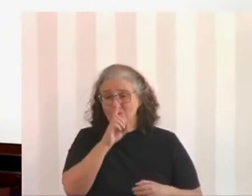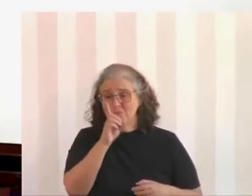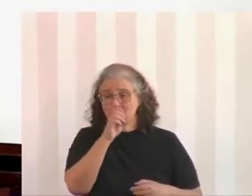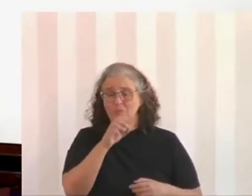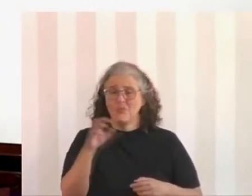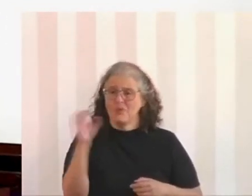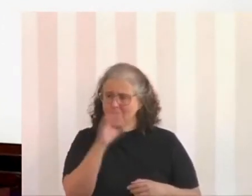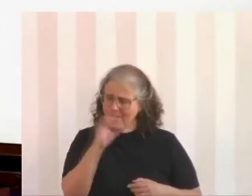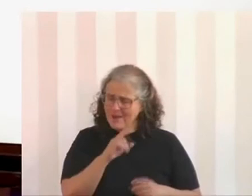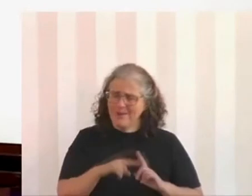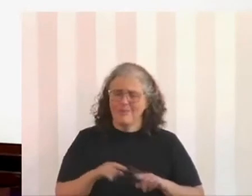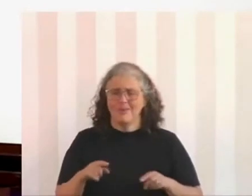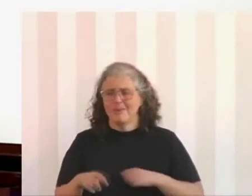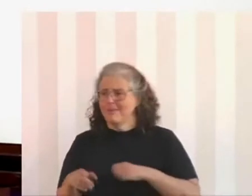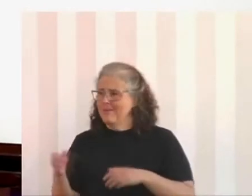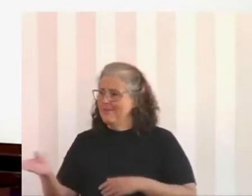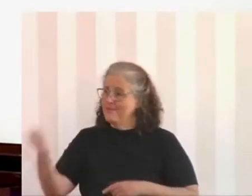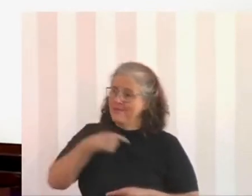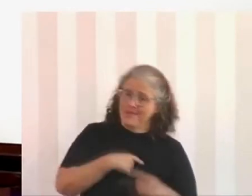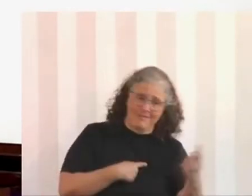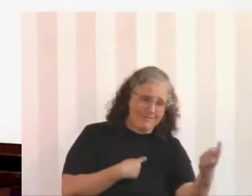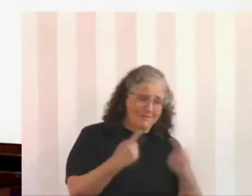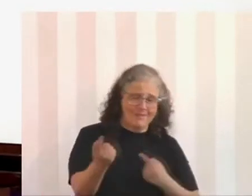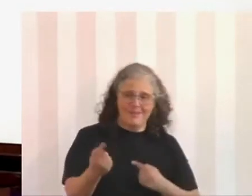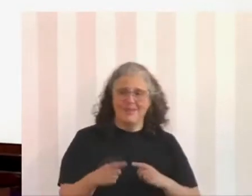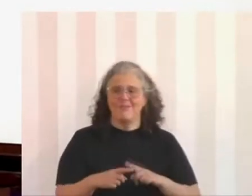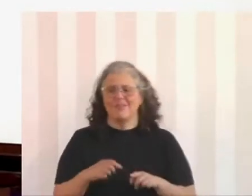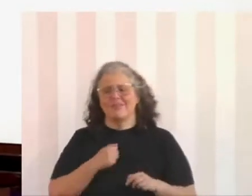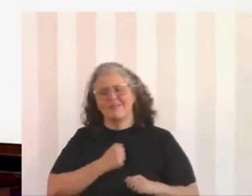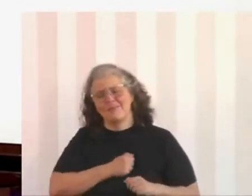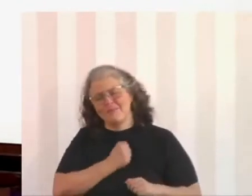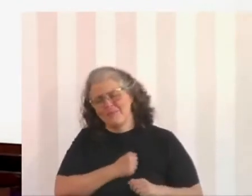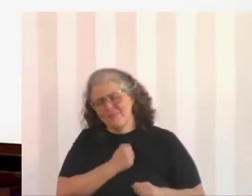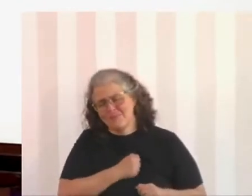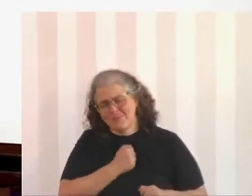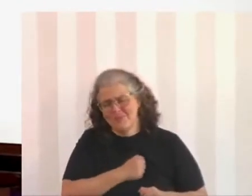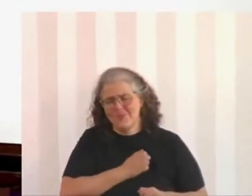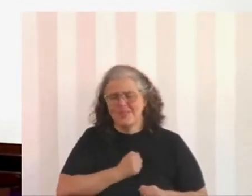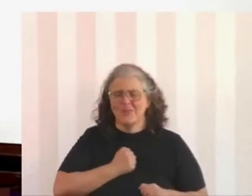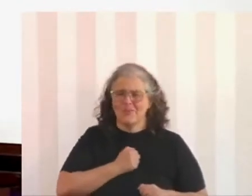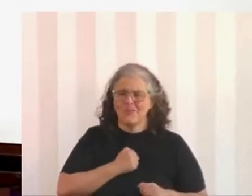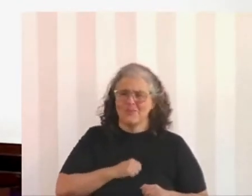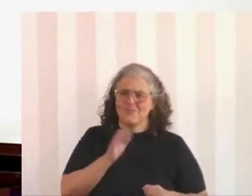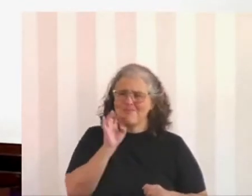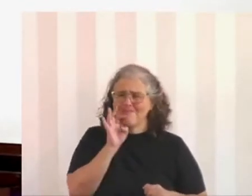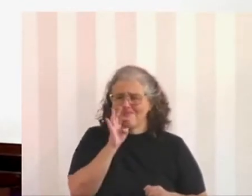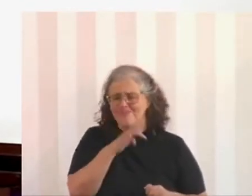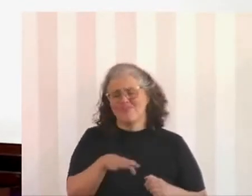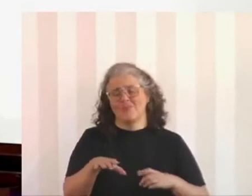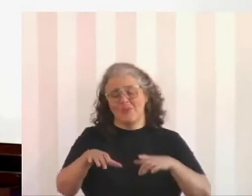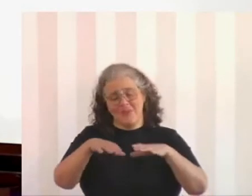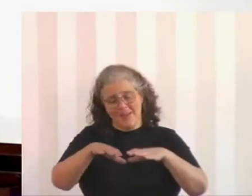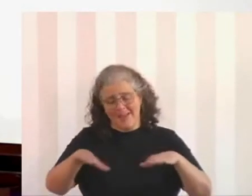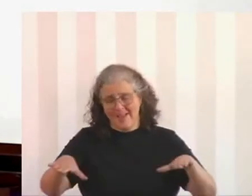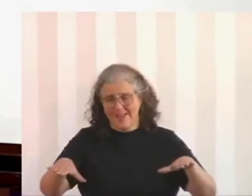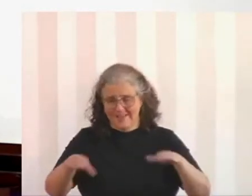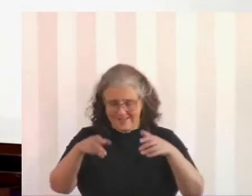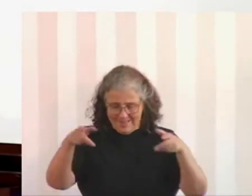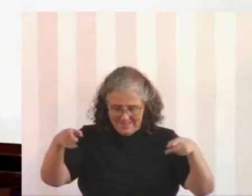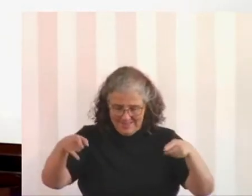pouco mais cedo, eu arrumo outra maneira de descansar, porque a minha alma já foi descansada, quando eu